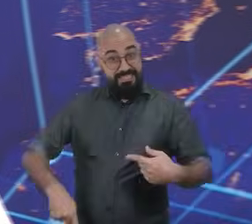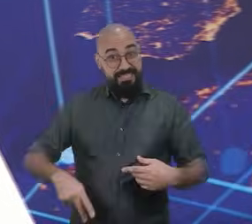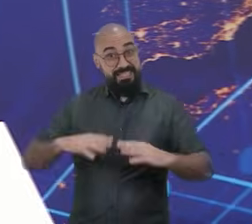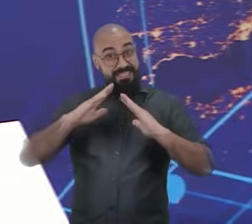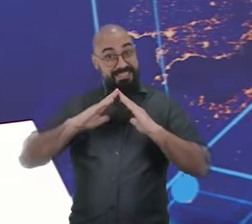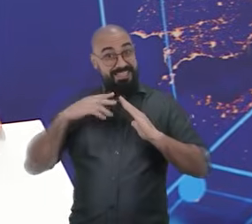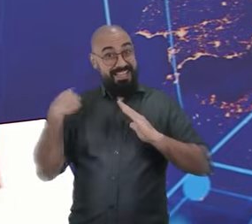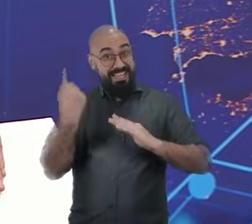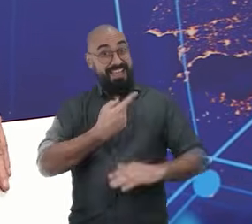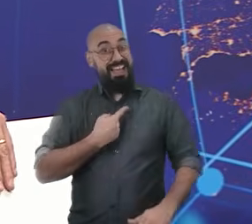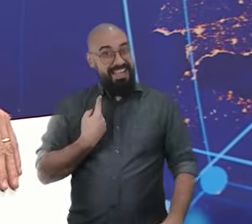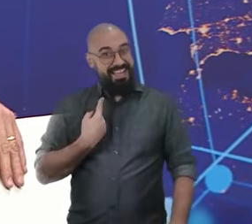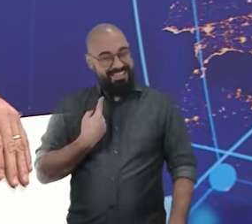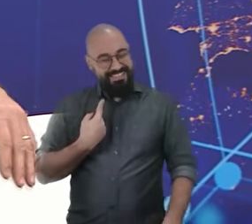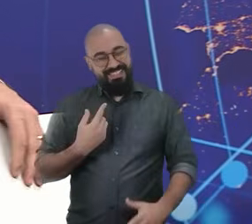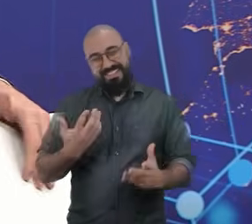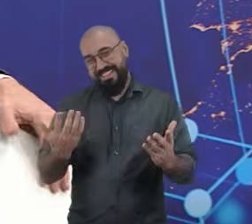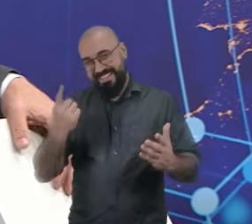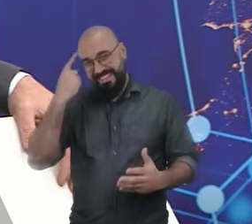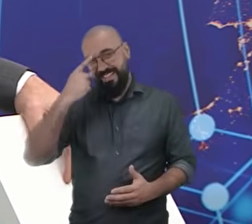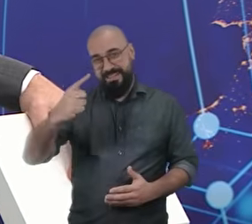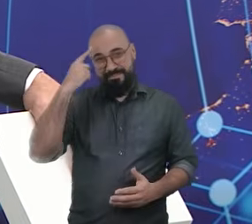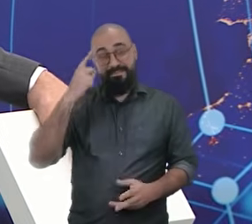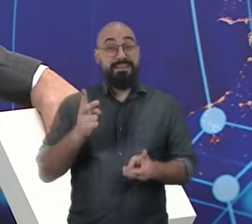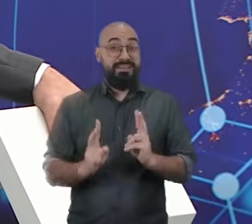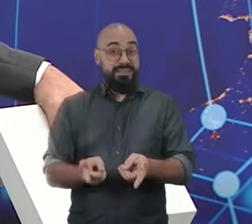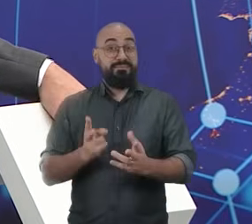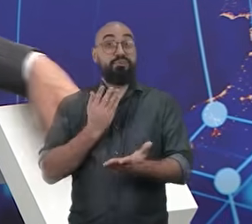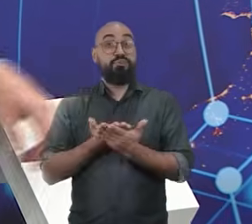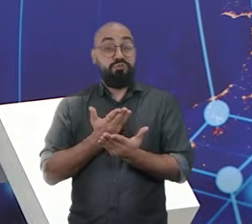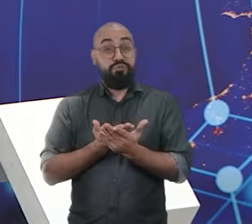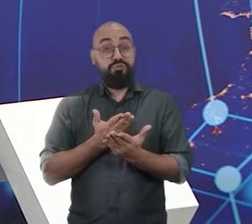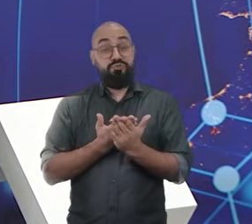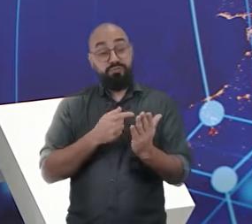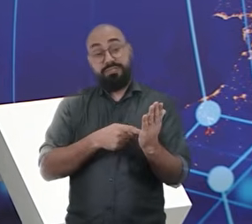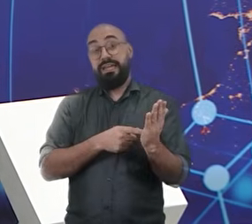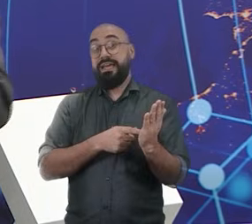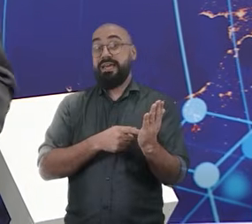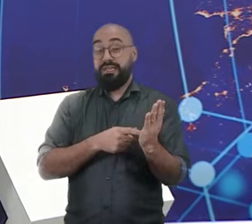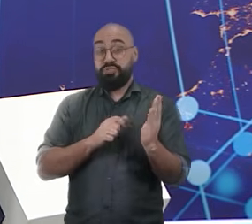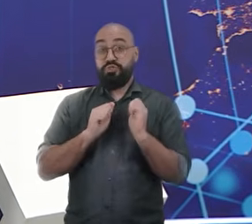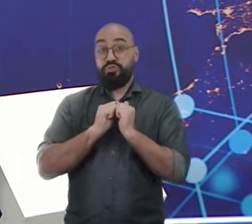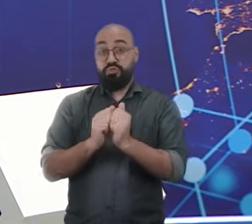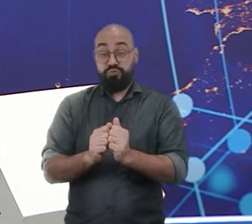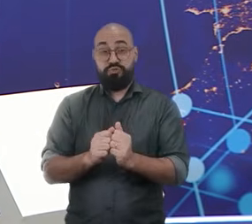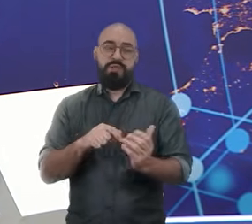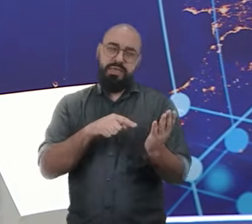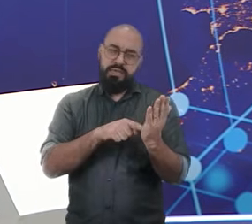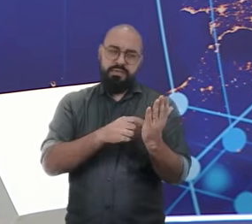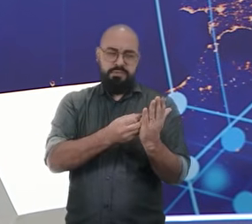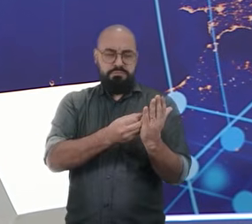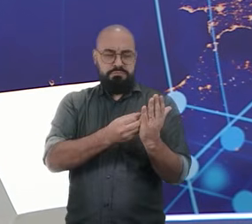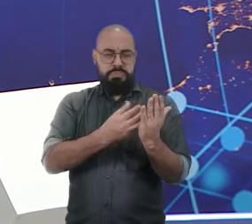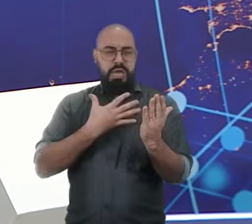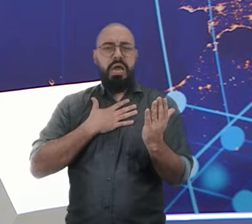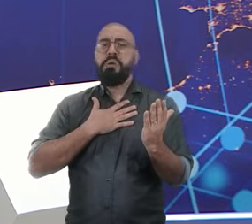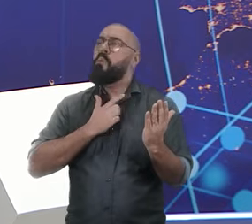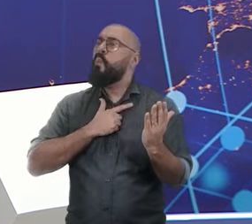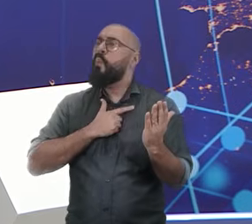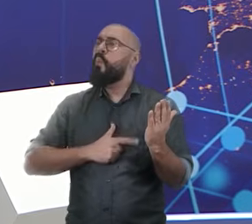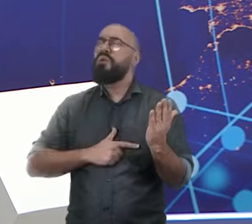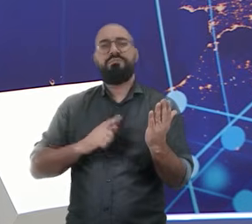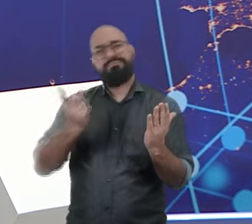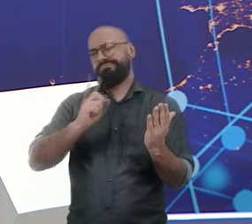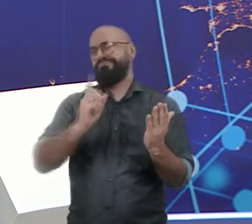semana estamos juntos para estudar a palavra do Senhor. Essa palavra que jamais volta vazia. Tem um texto aqui na Bíblia que eu